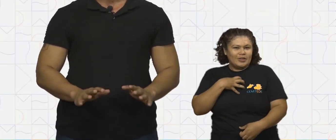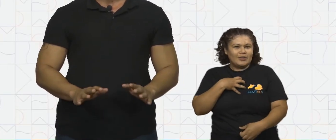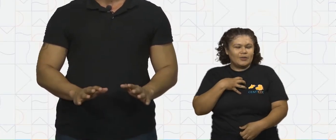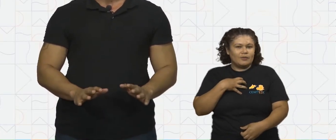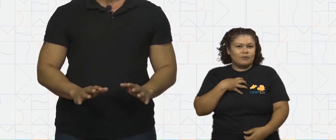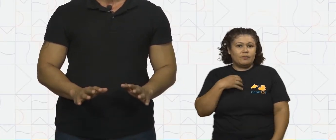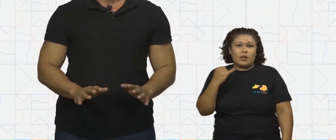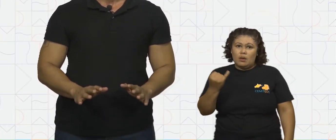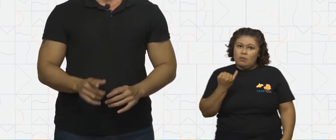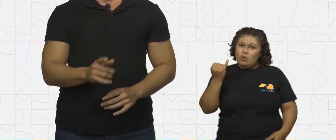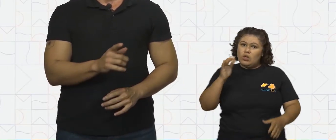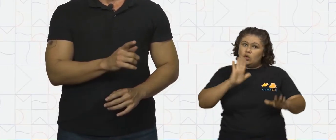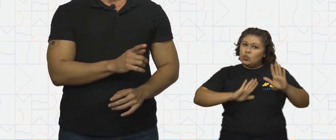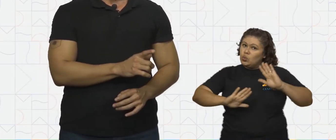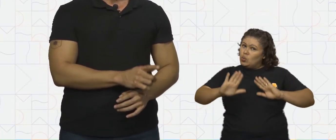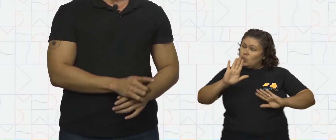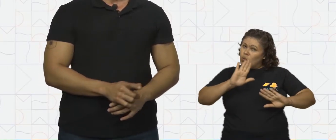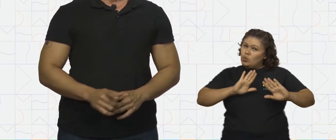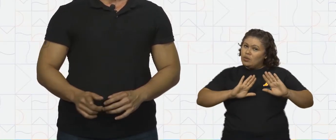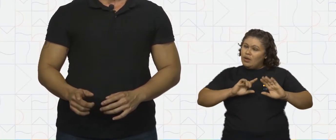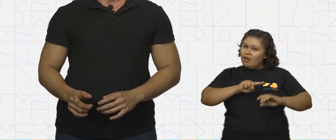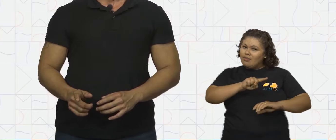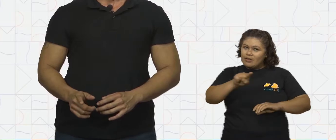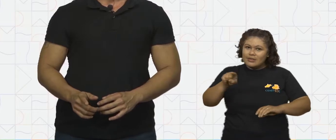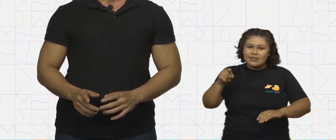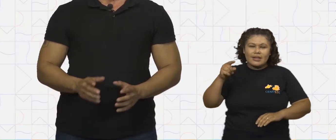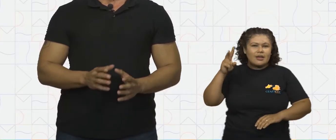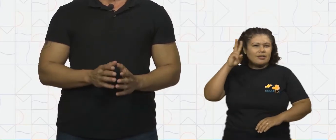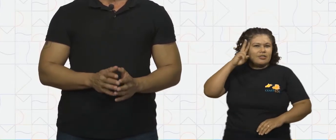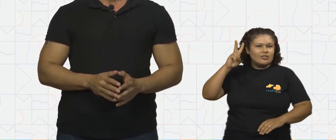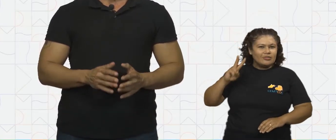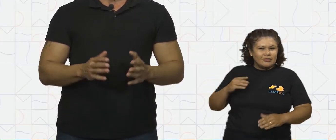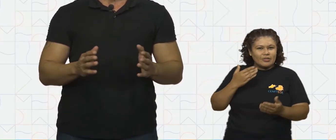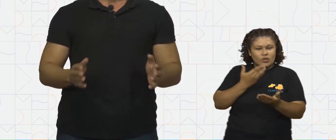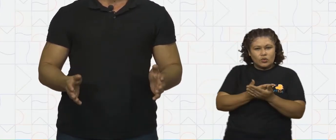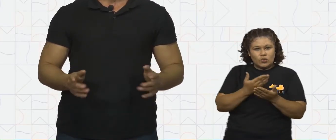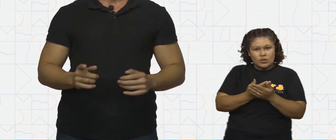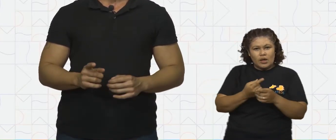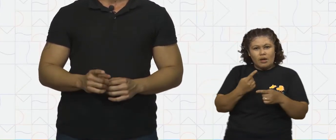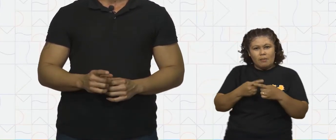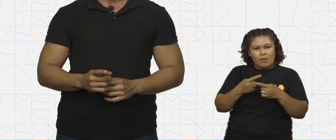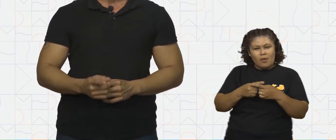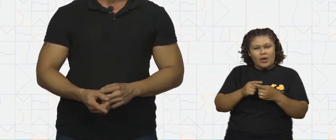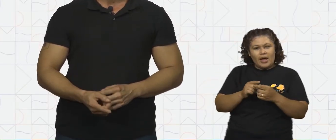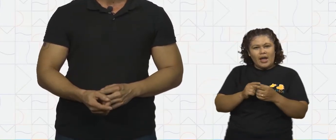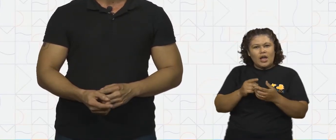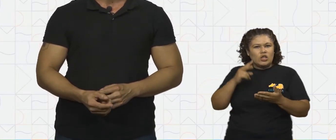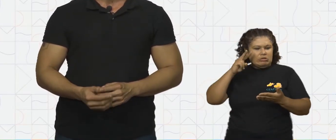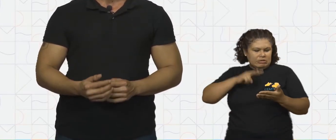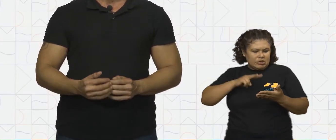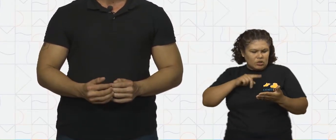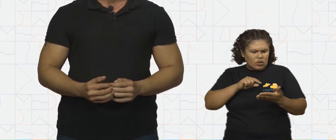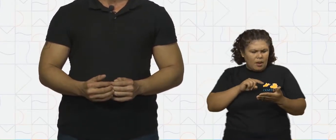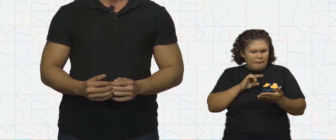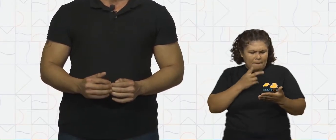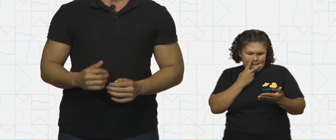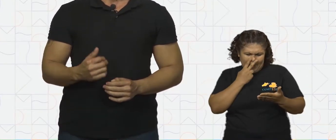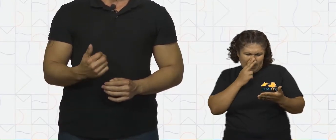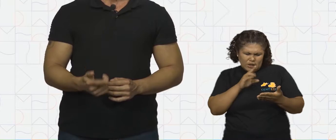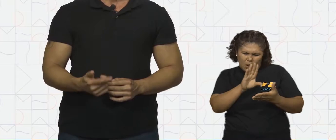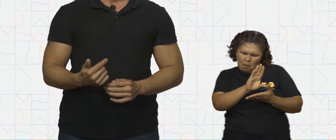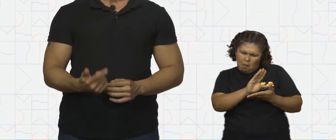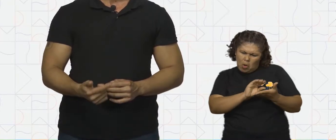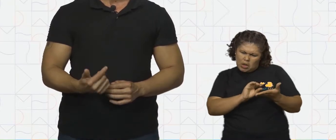de cuidado ao estudar a história, porque o que costumamos encontrar são fatos da história numa visão eurocêntrica, ou seja,